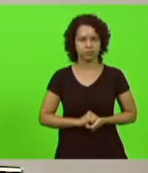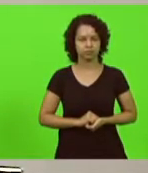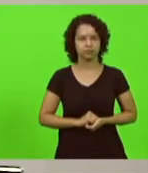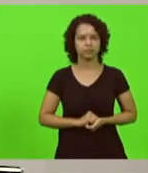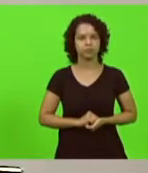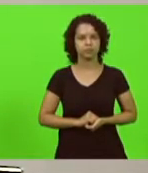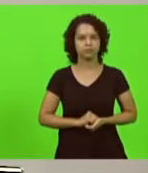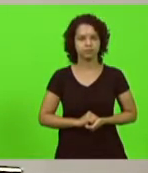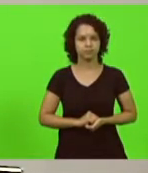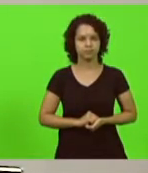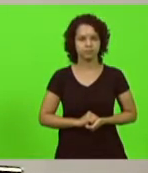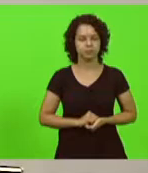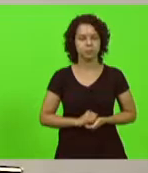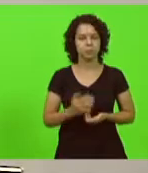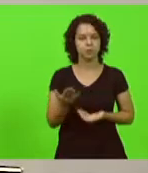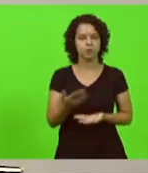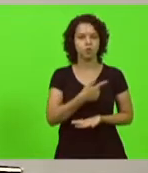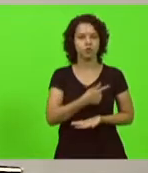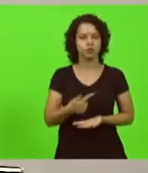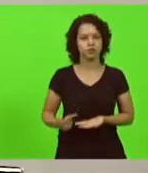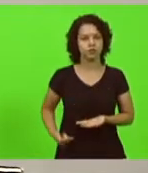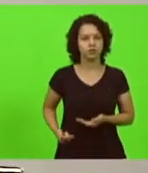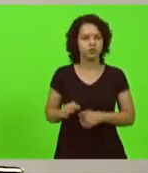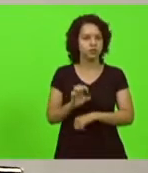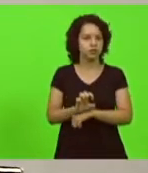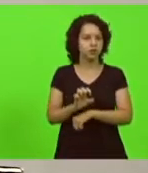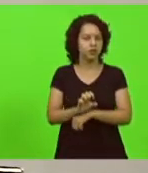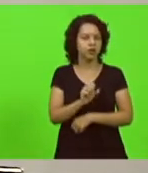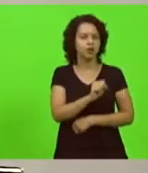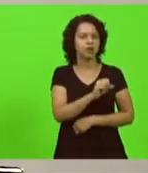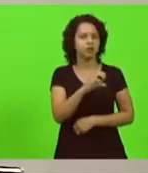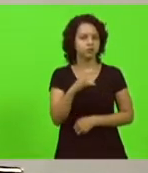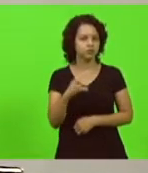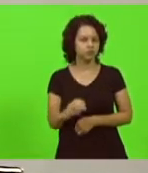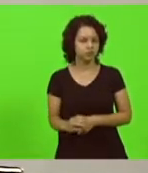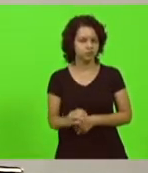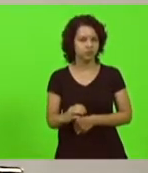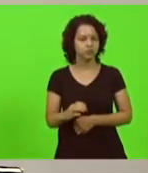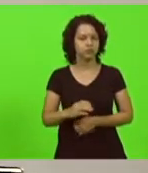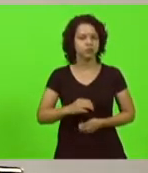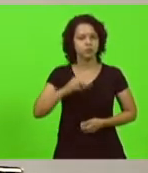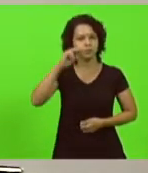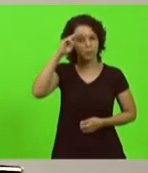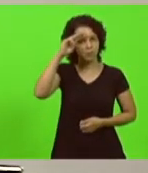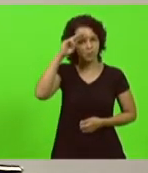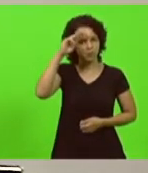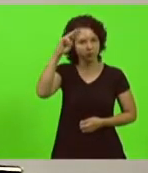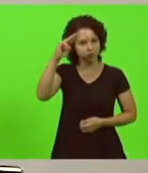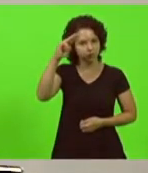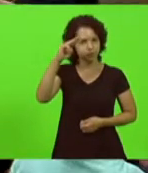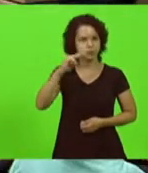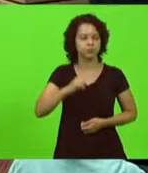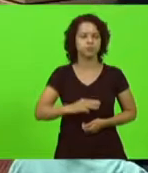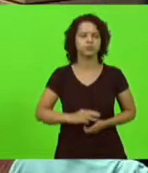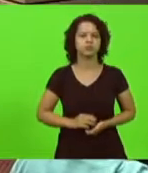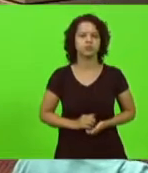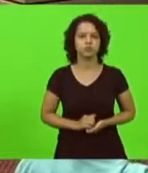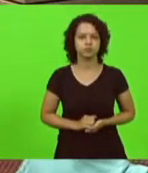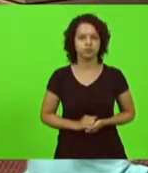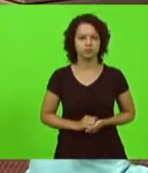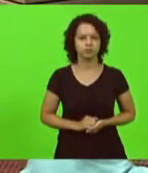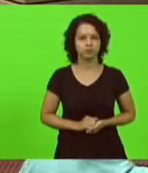Excelentíssimo governador do Estado de Santa Catarina, Carlos Moisés da Silva.